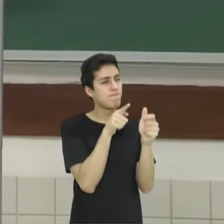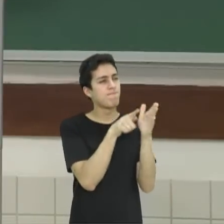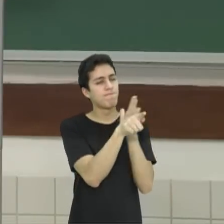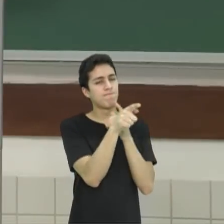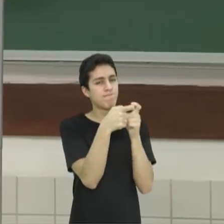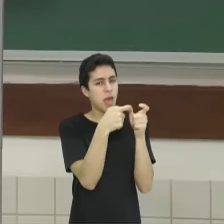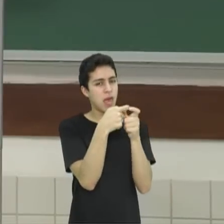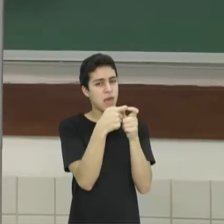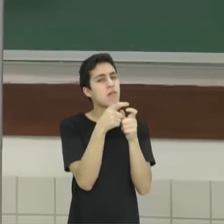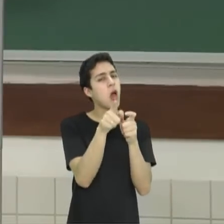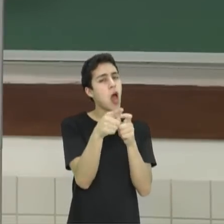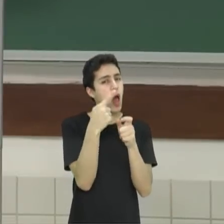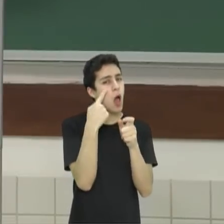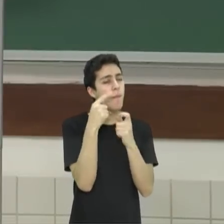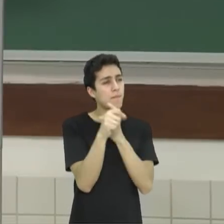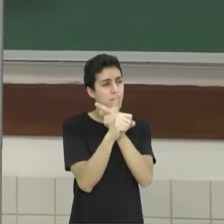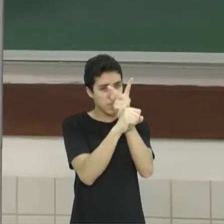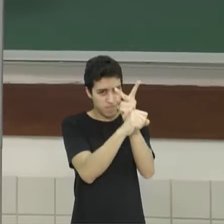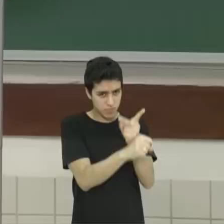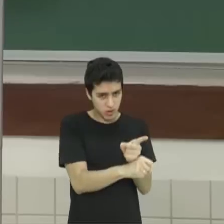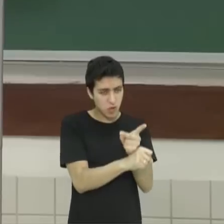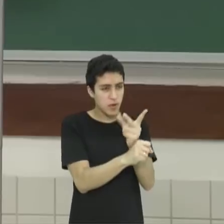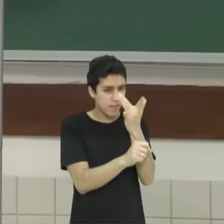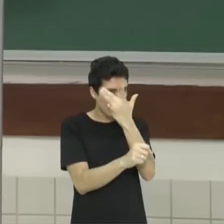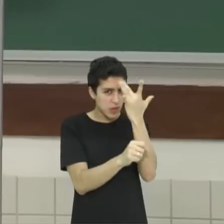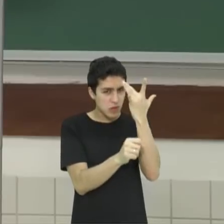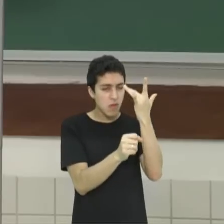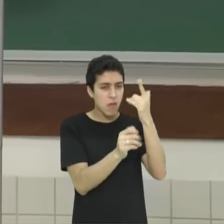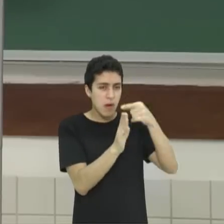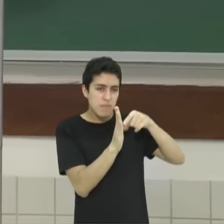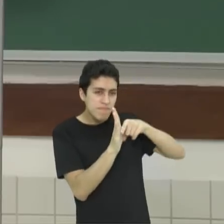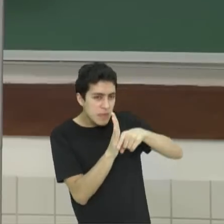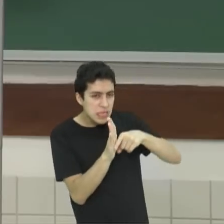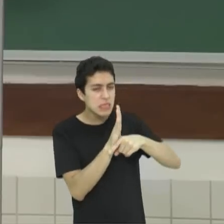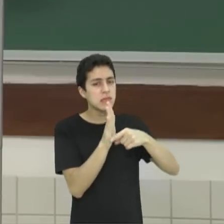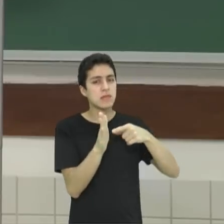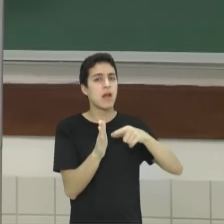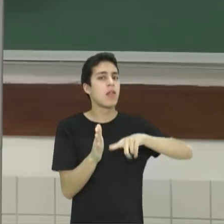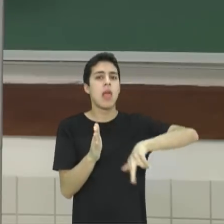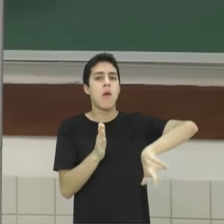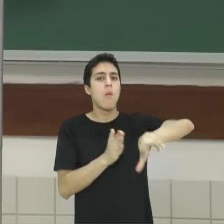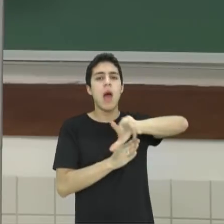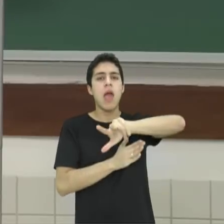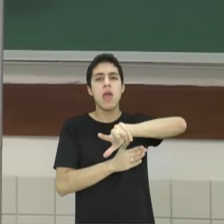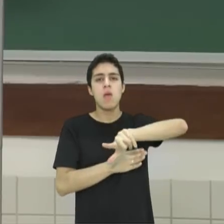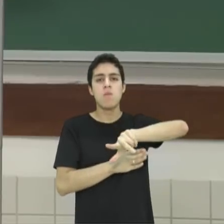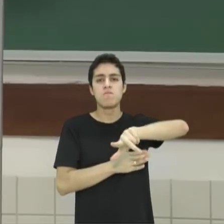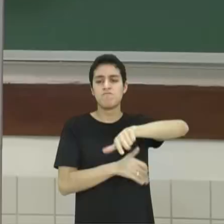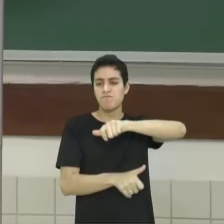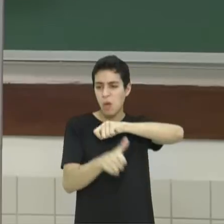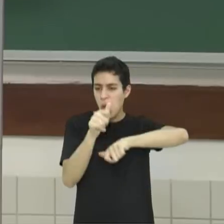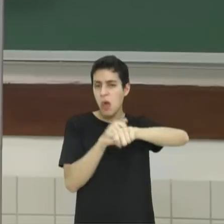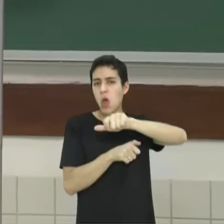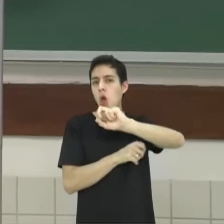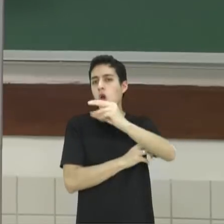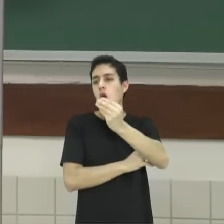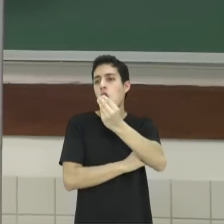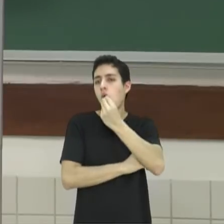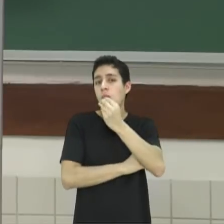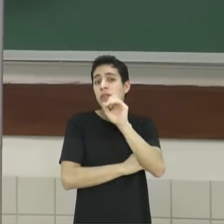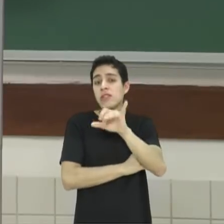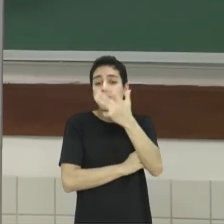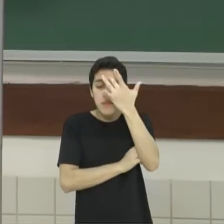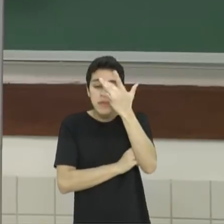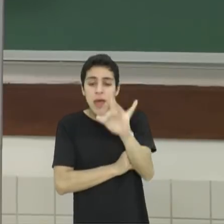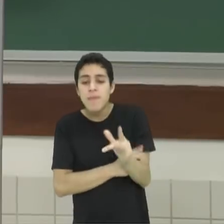médico, procure os especialistas, leia, pesquise. Não consuma nada que você não saiba de onde